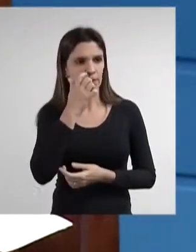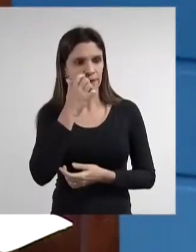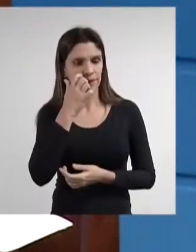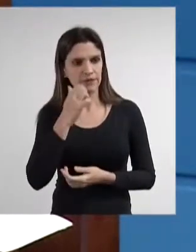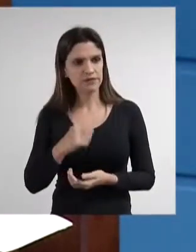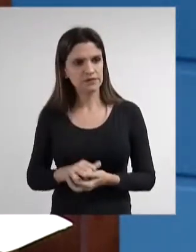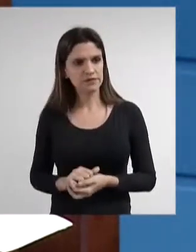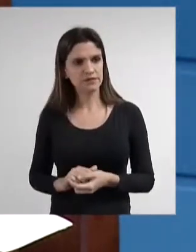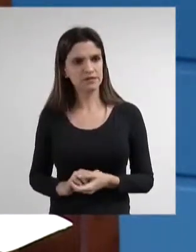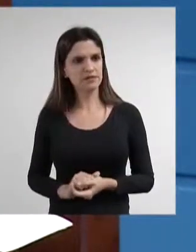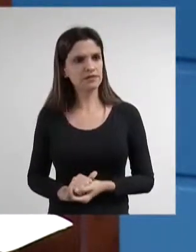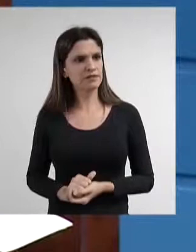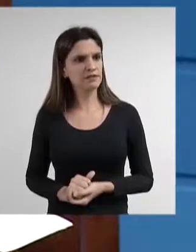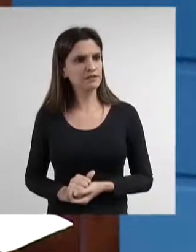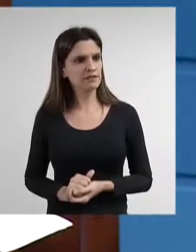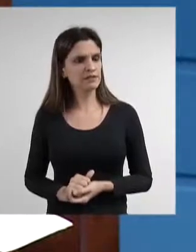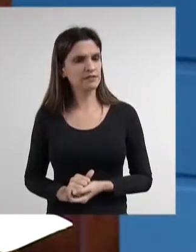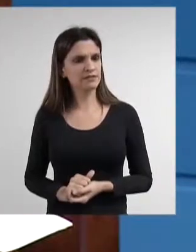de irregularidades,